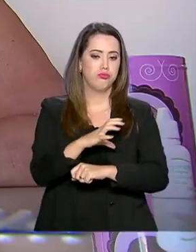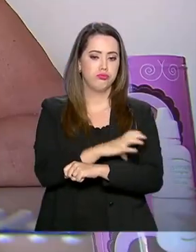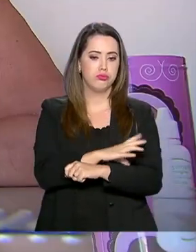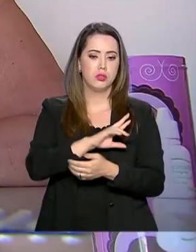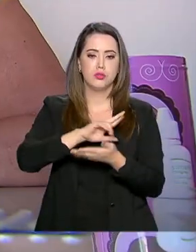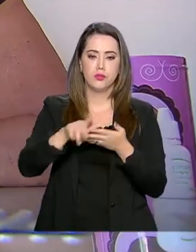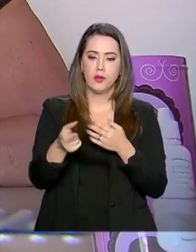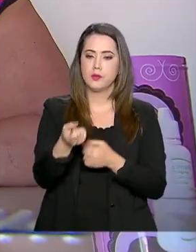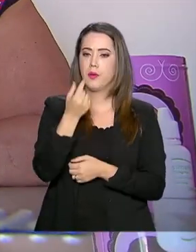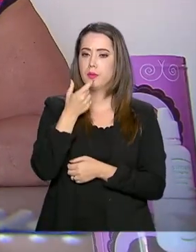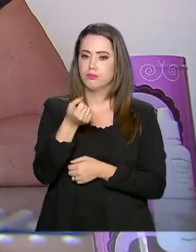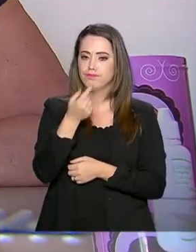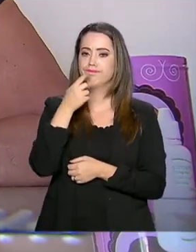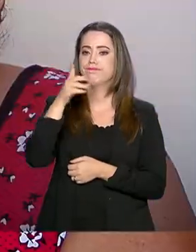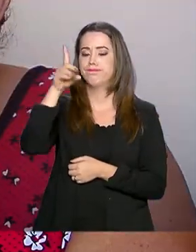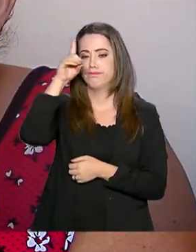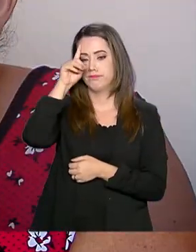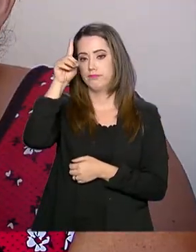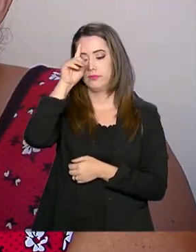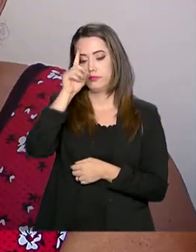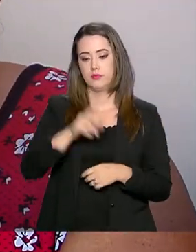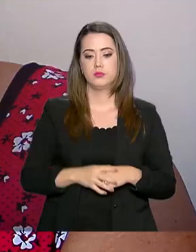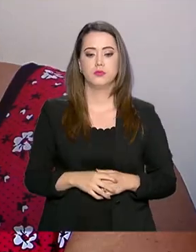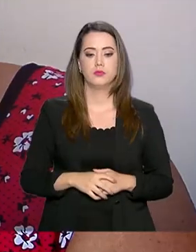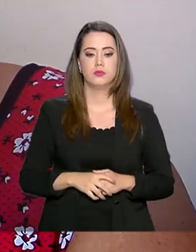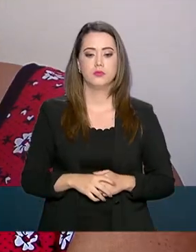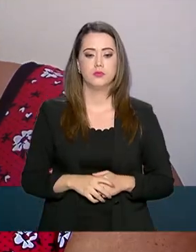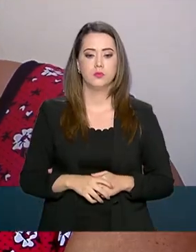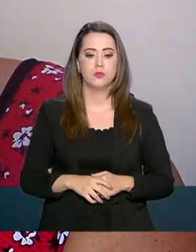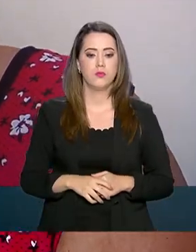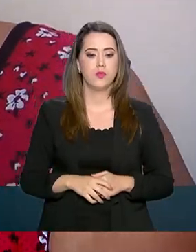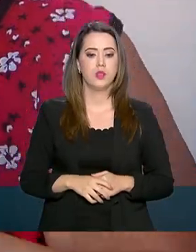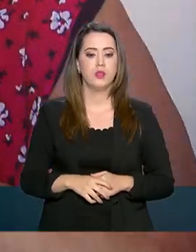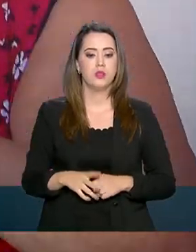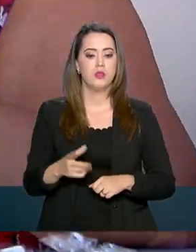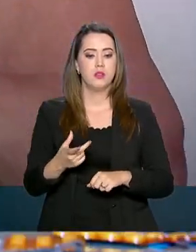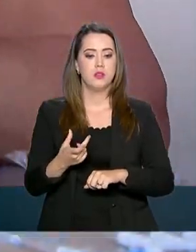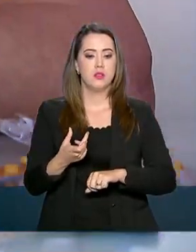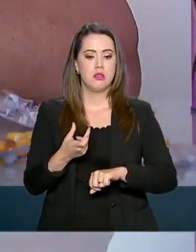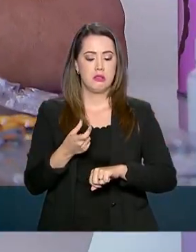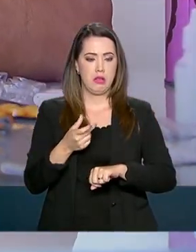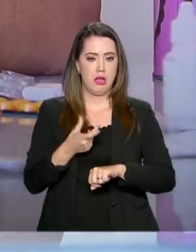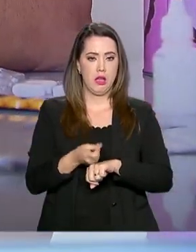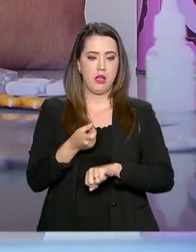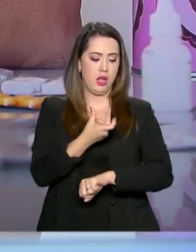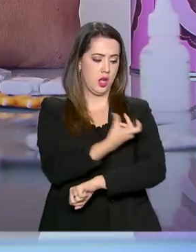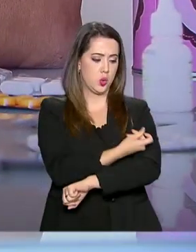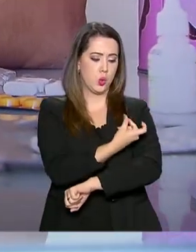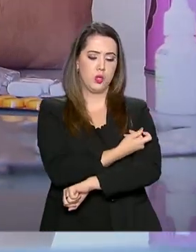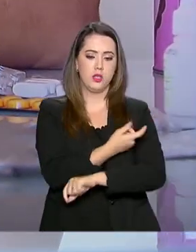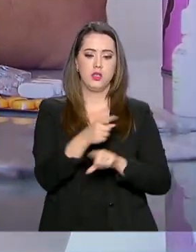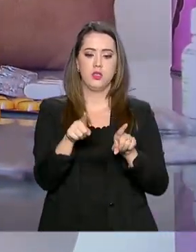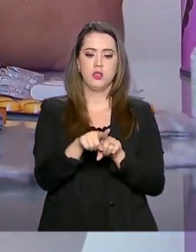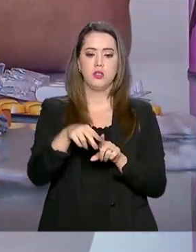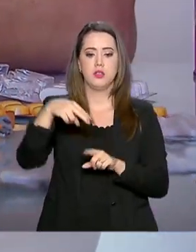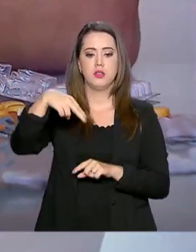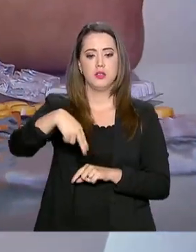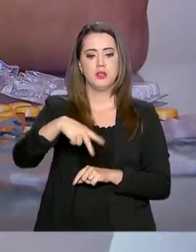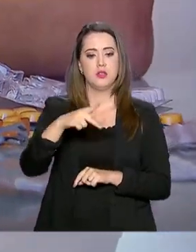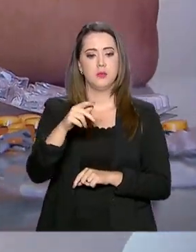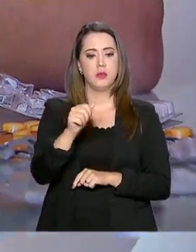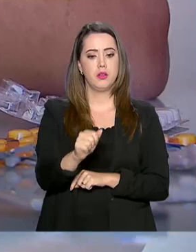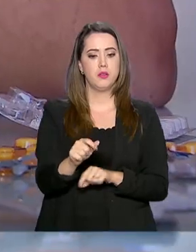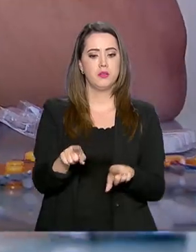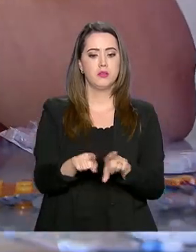medicamentos todos os dias. Tem a auxilina regular, a NPH, tem a diformina